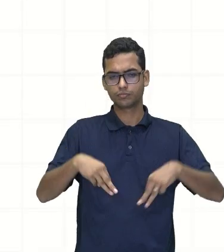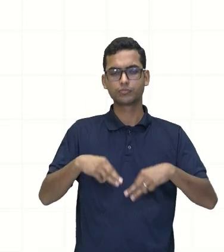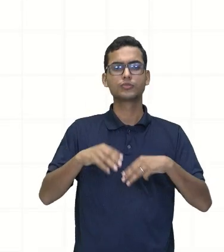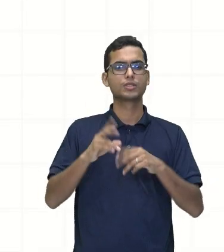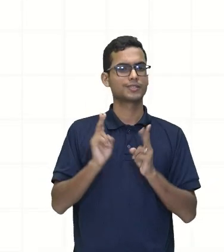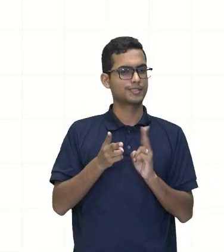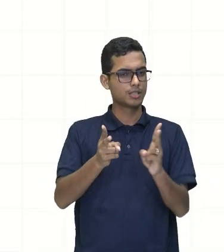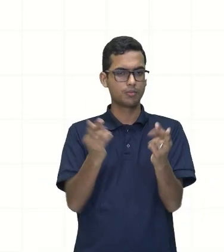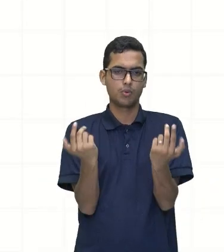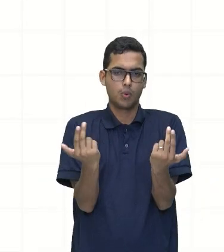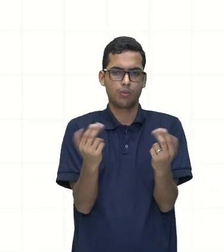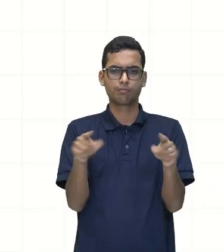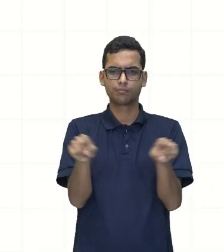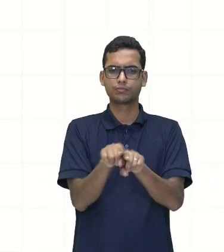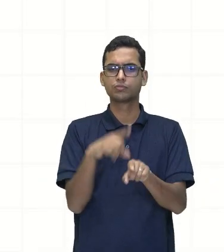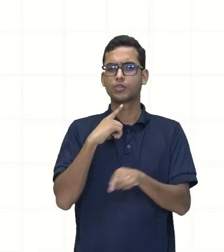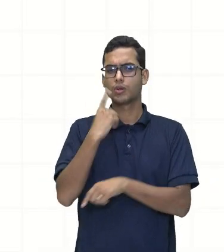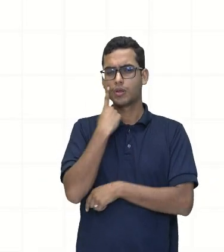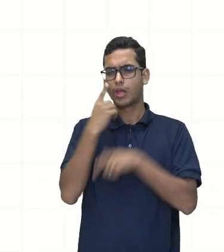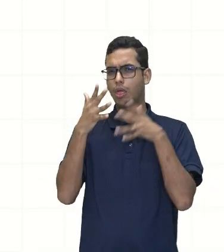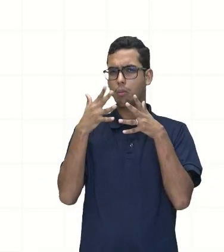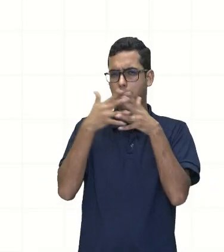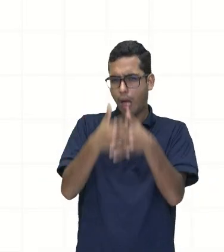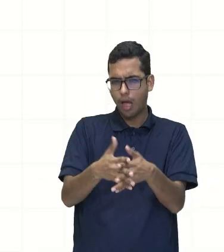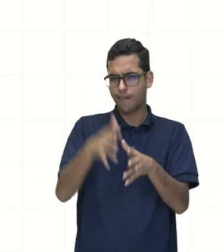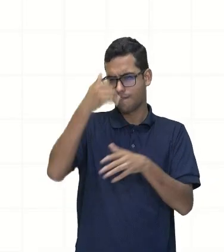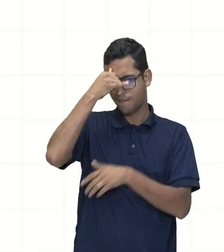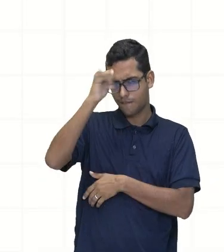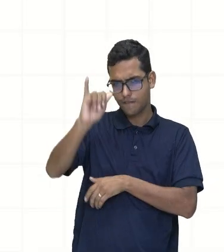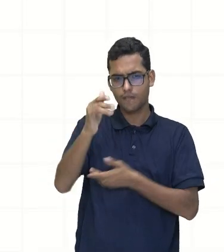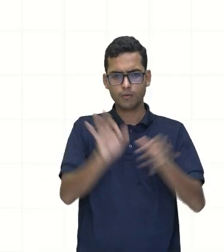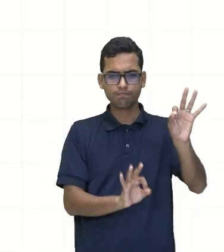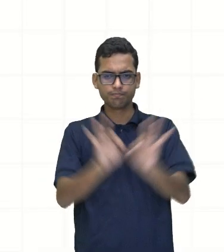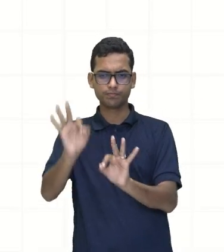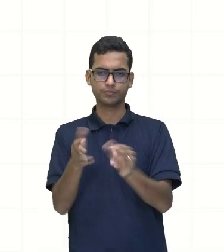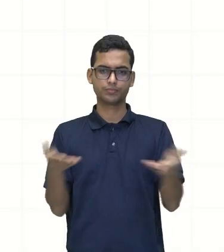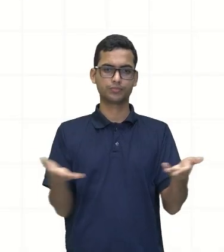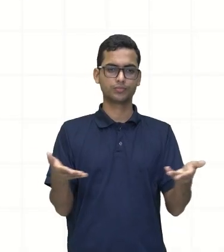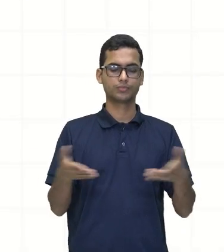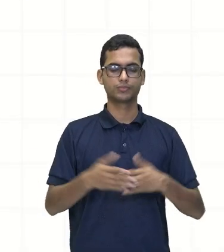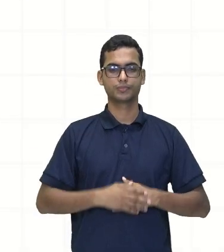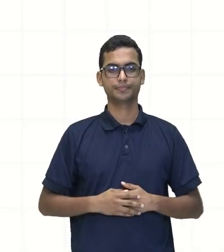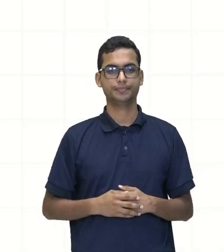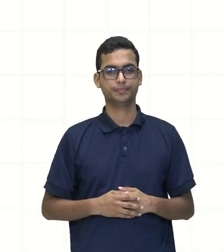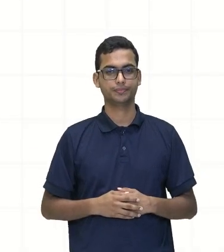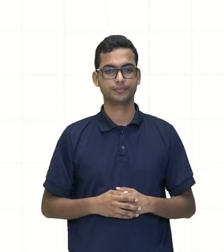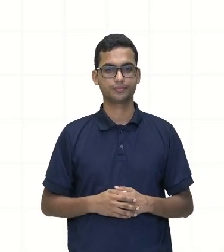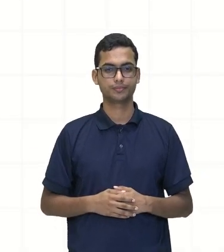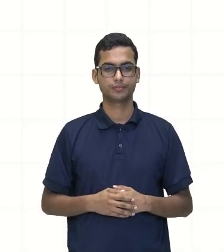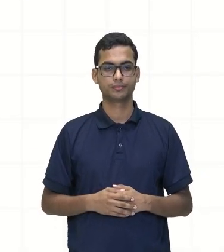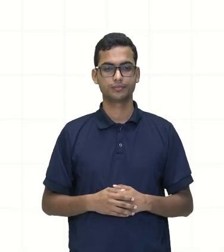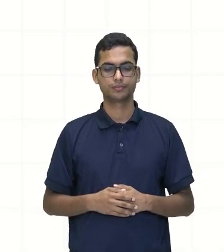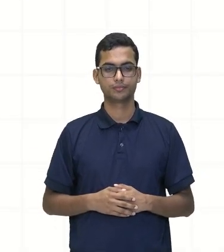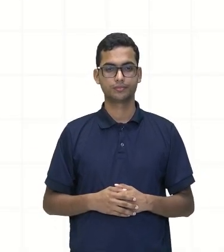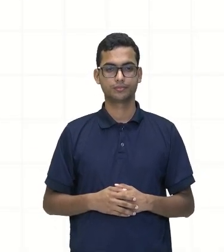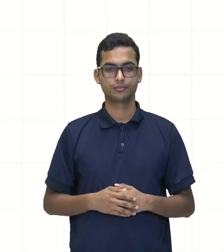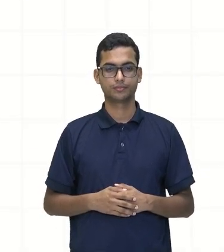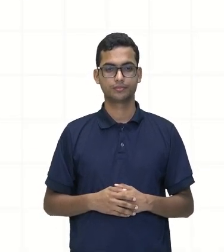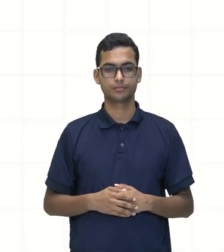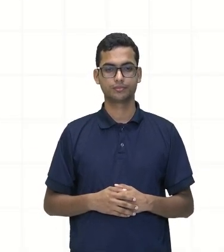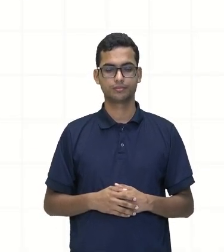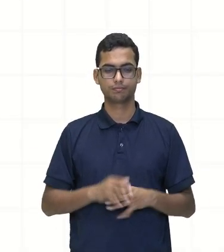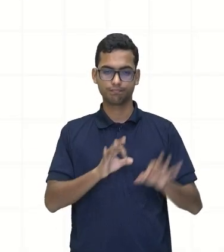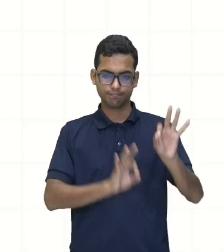melhor, para não atrapalhar, né, para não confundir a cabeça de vocês. Eu vou, né, descer aqui o continha, vamos fazer passo a